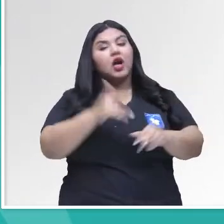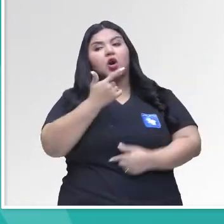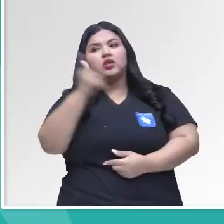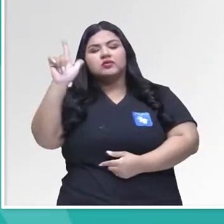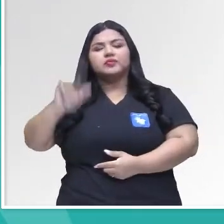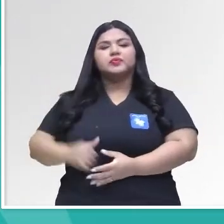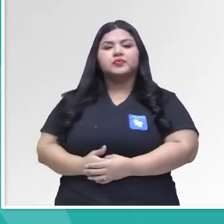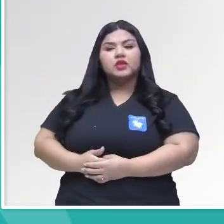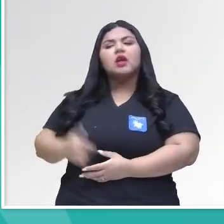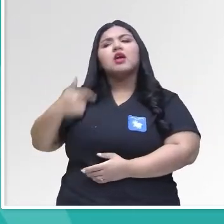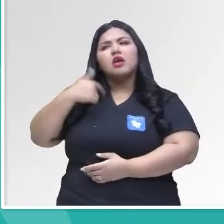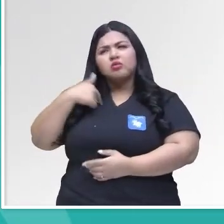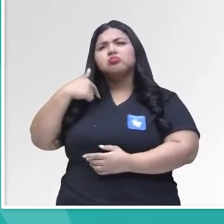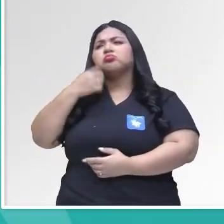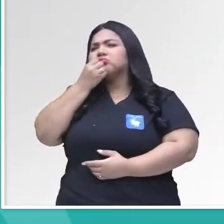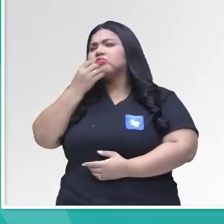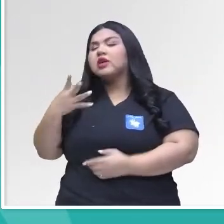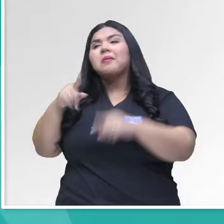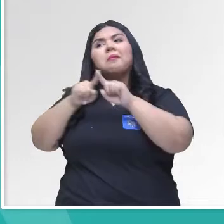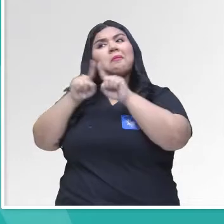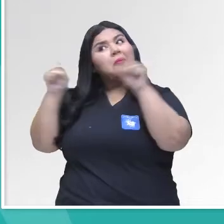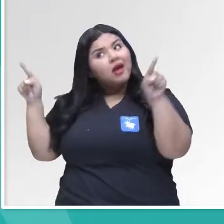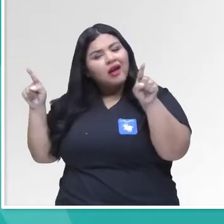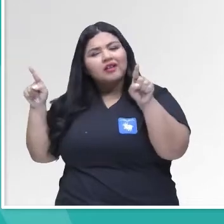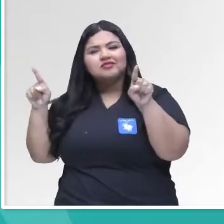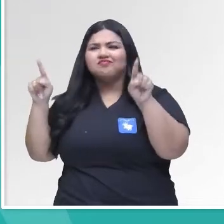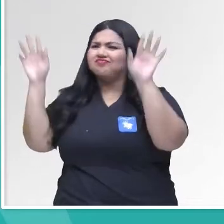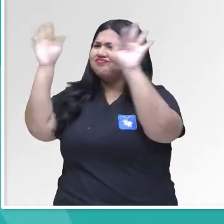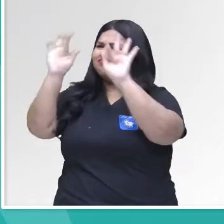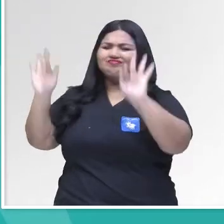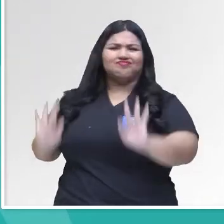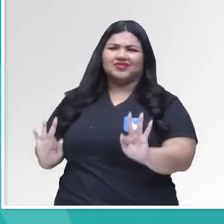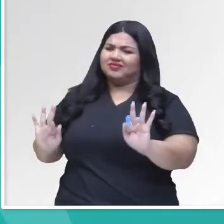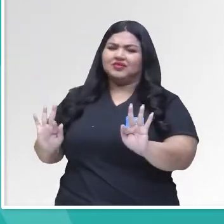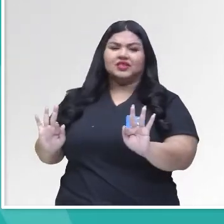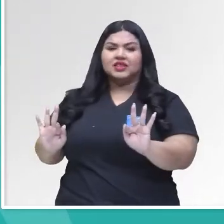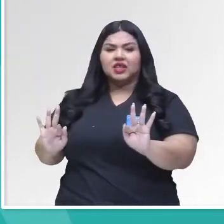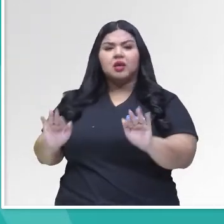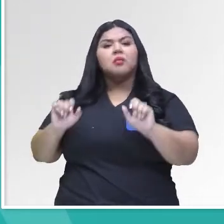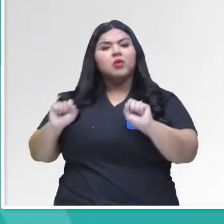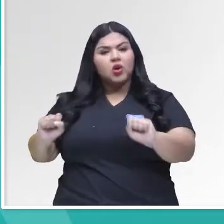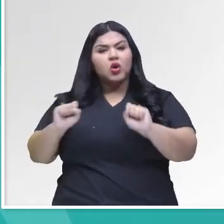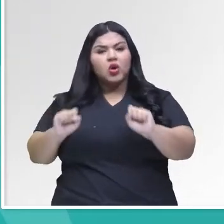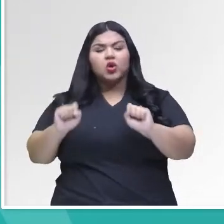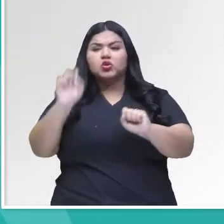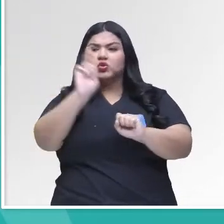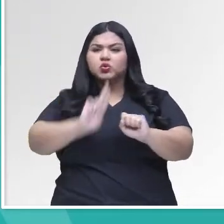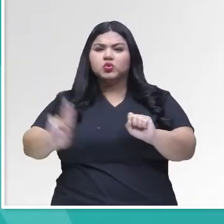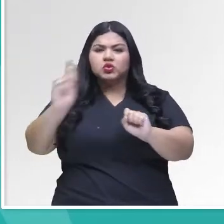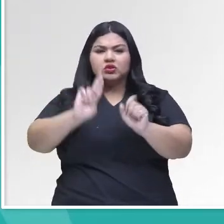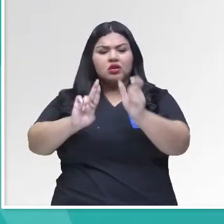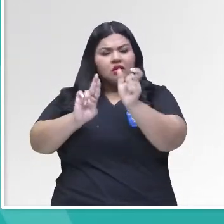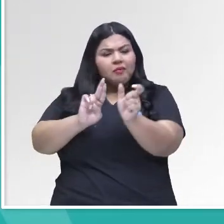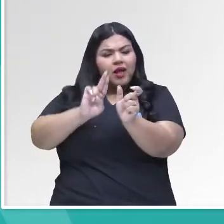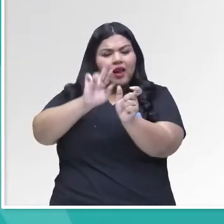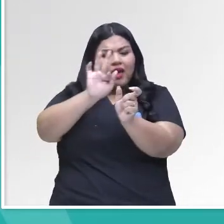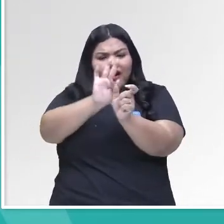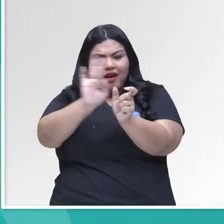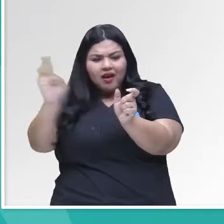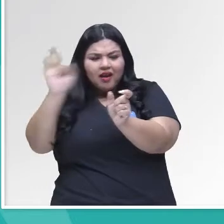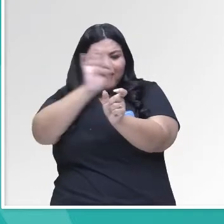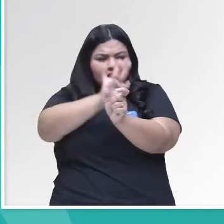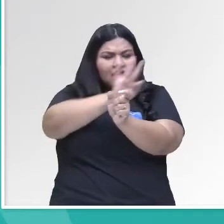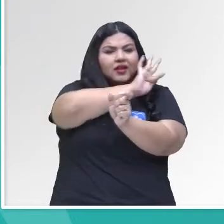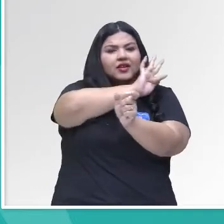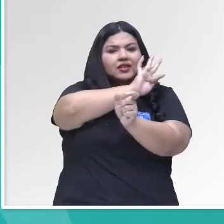agora. Eu estou bem, mas não estou muito feliz. Nós podemos usar vocábulos, palavras ali para ligar as